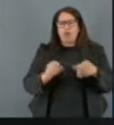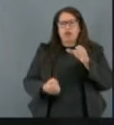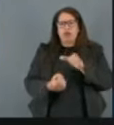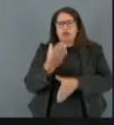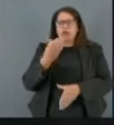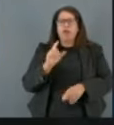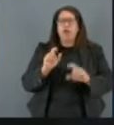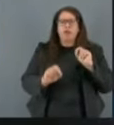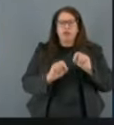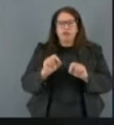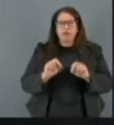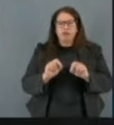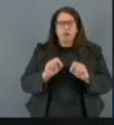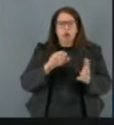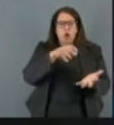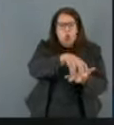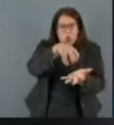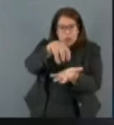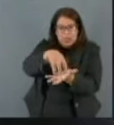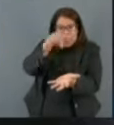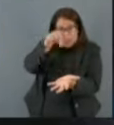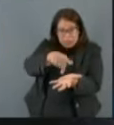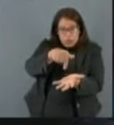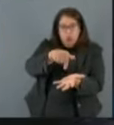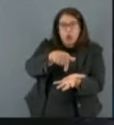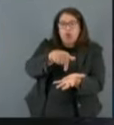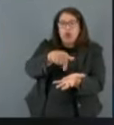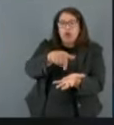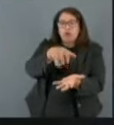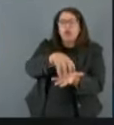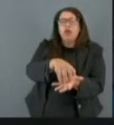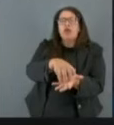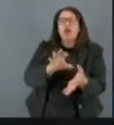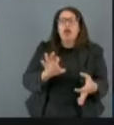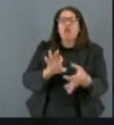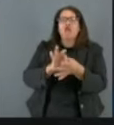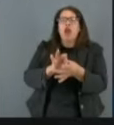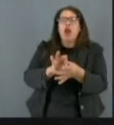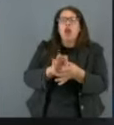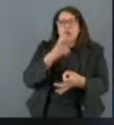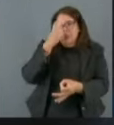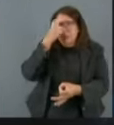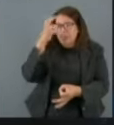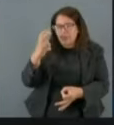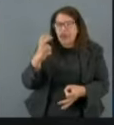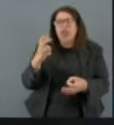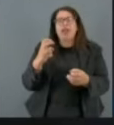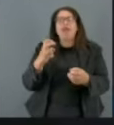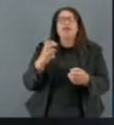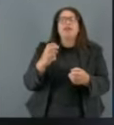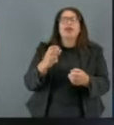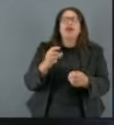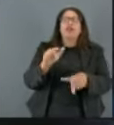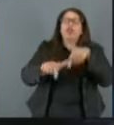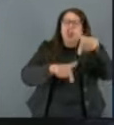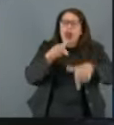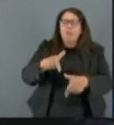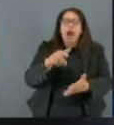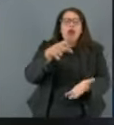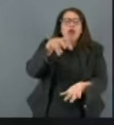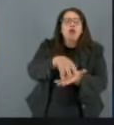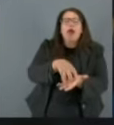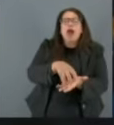criação de entidades ou de centros como esse, de centros integrados de inteligência operacionais, e se isso não seria uma